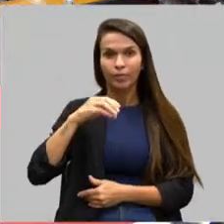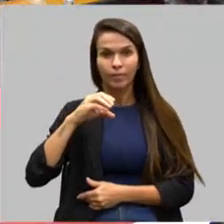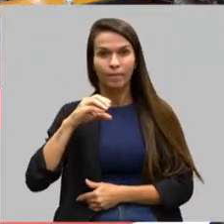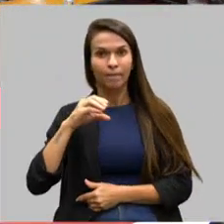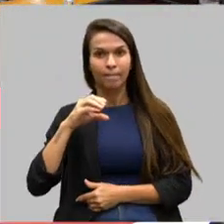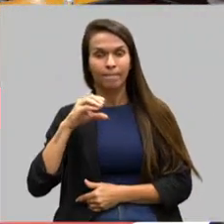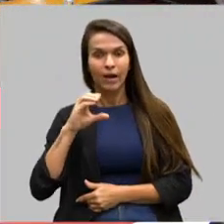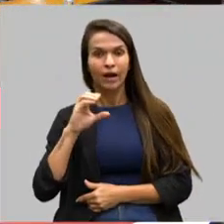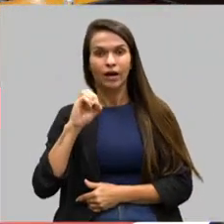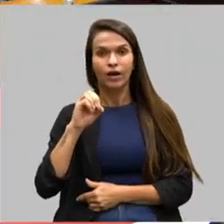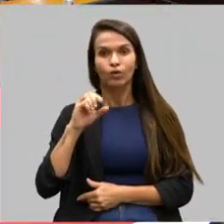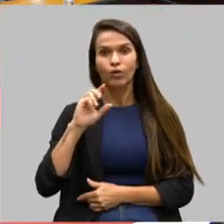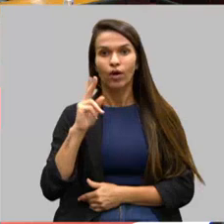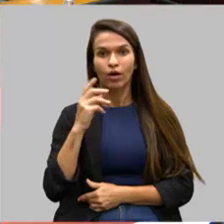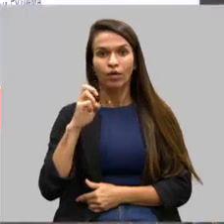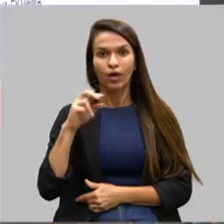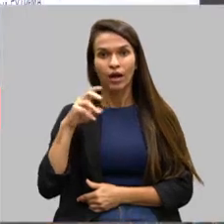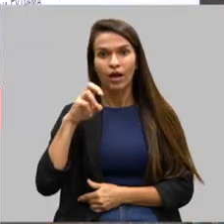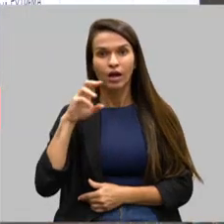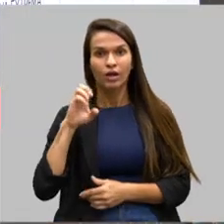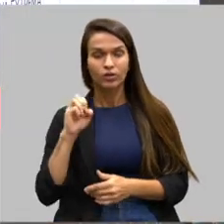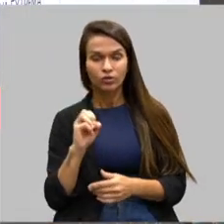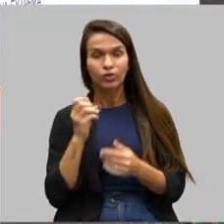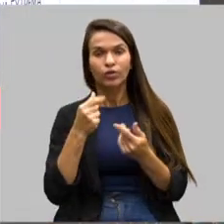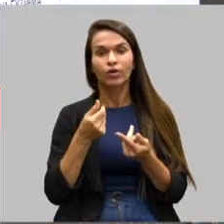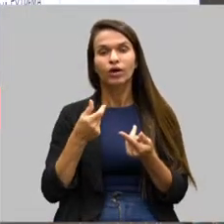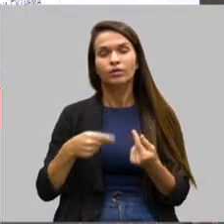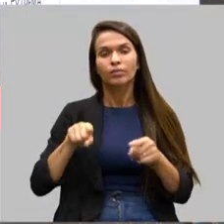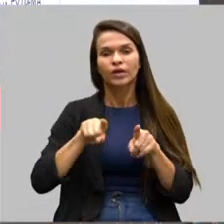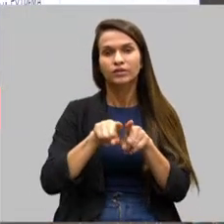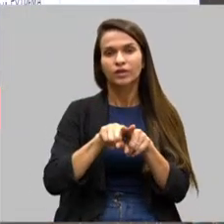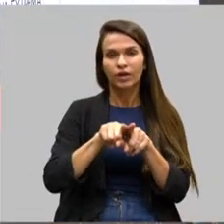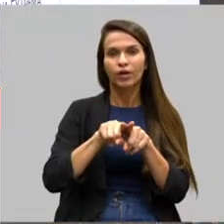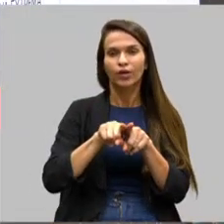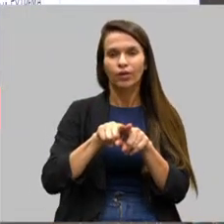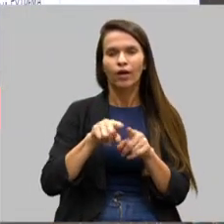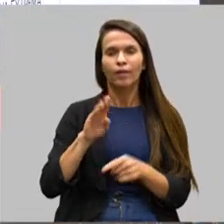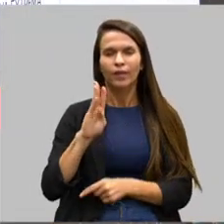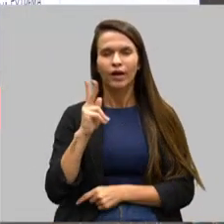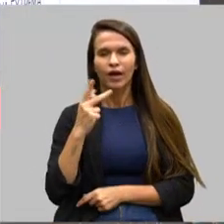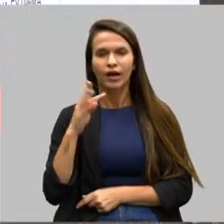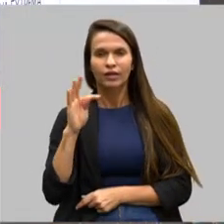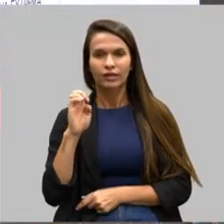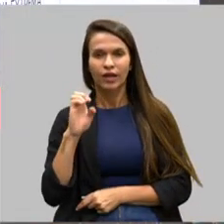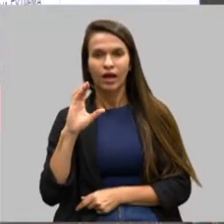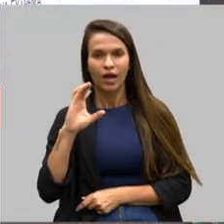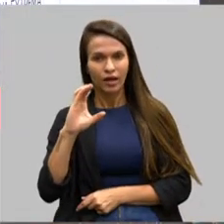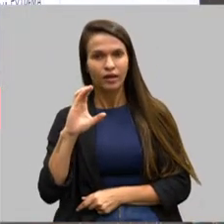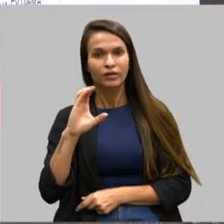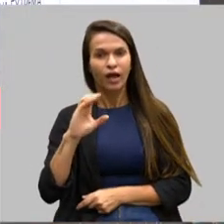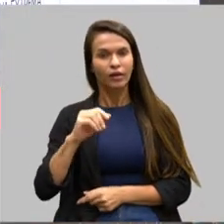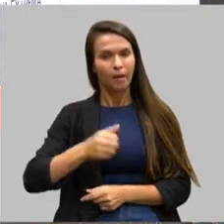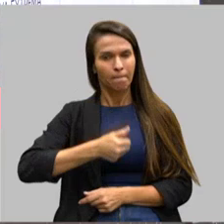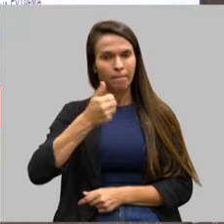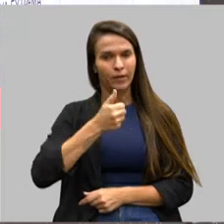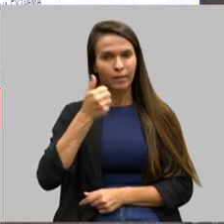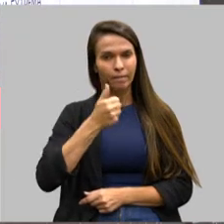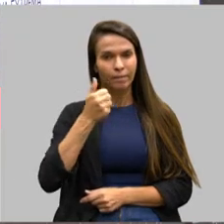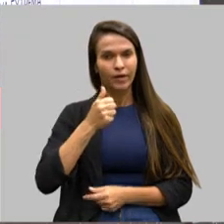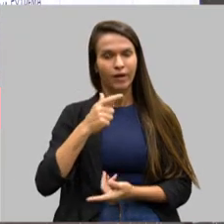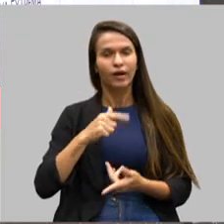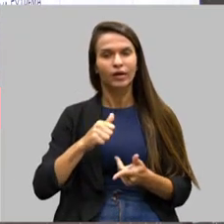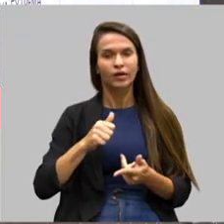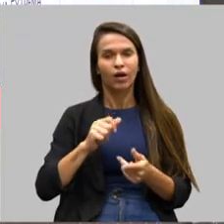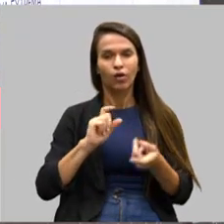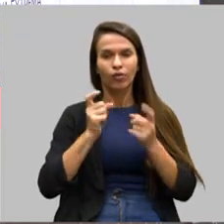importante essa parceria com a BHTEC. Como você, de fato, disse, talvez a primeira assembleia é uma inovação que nós